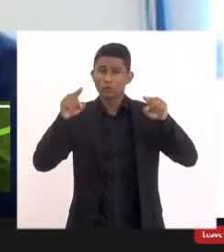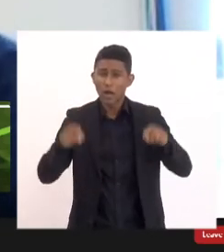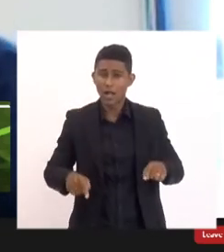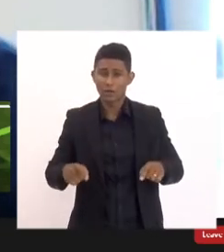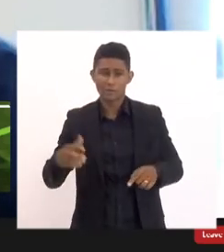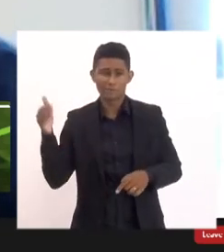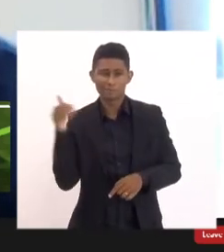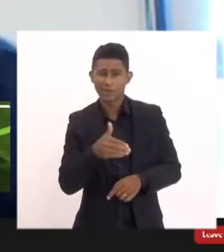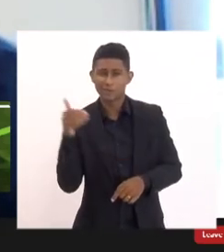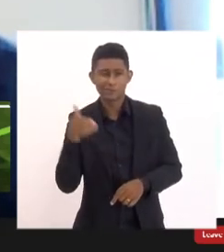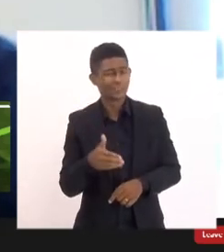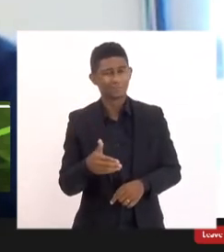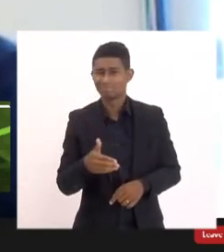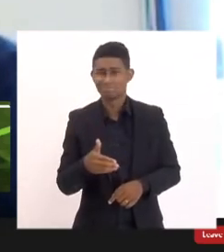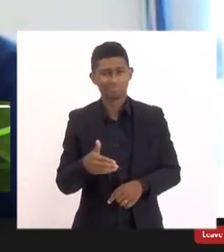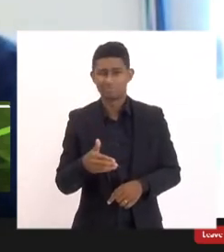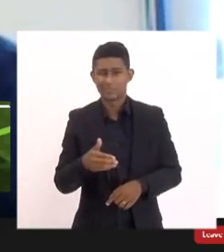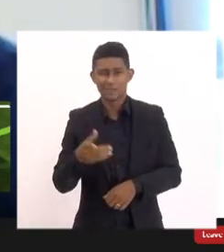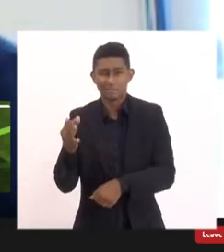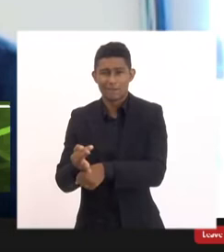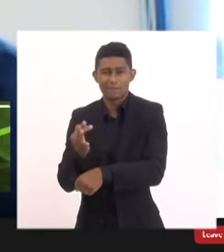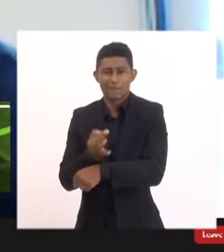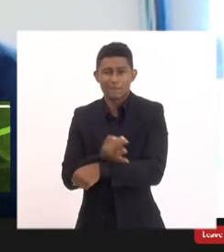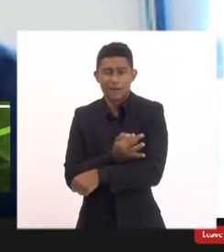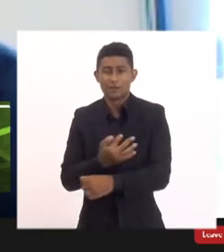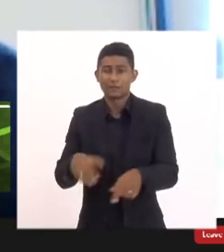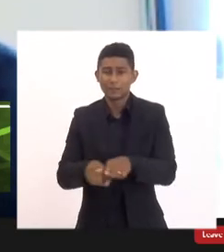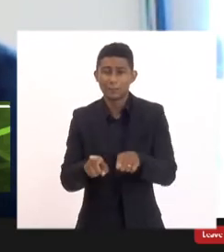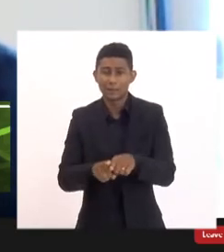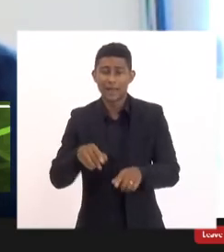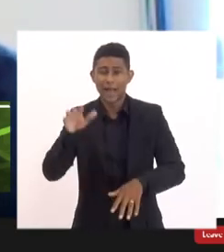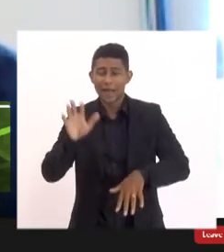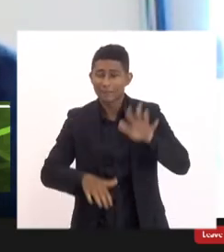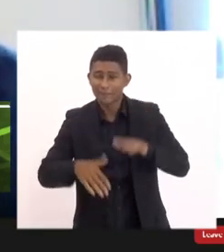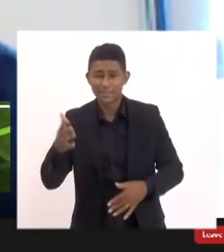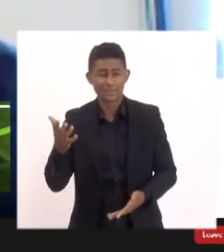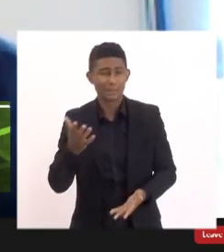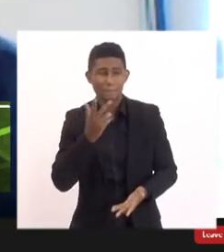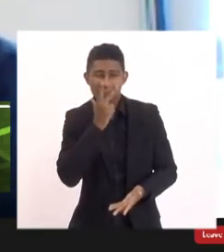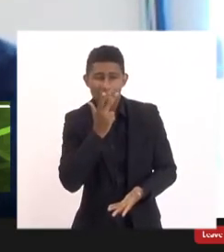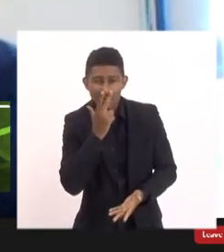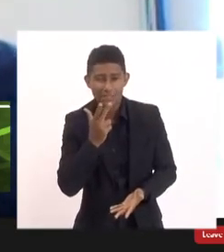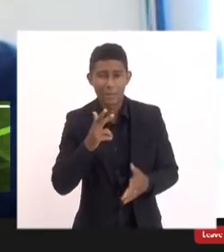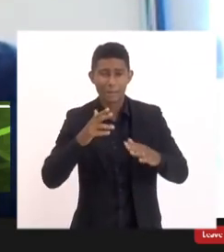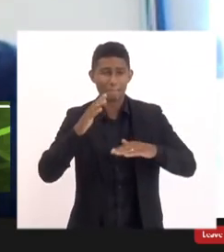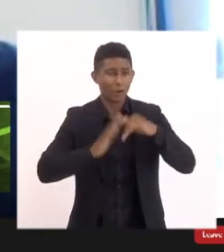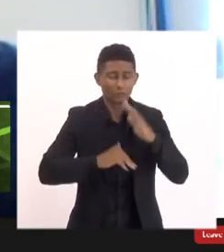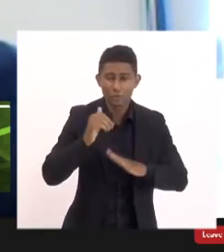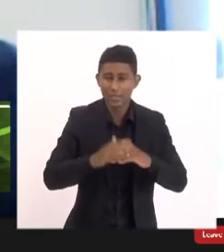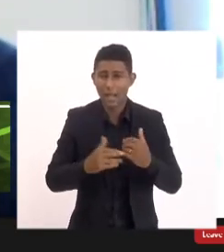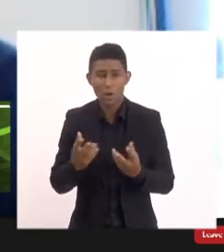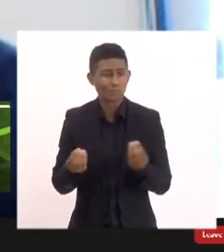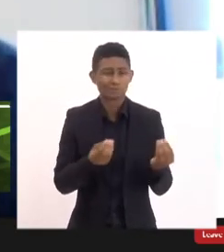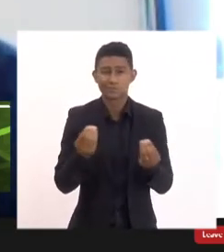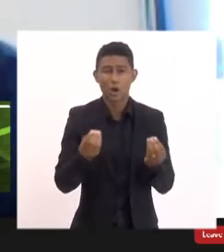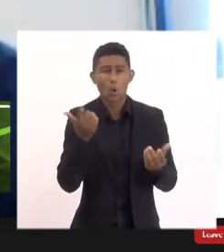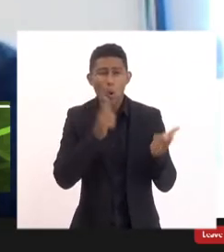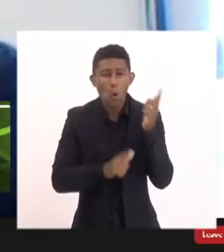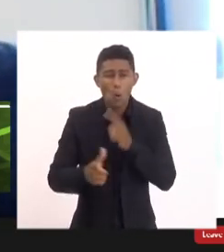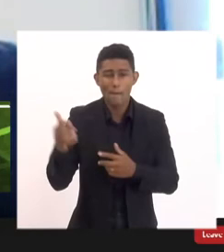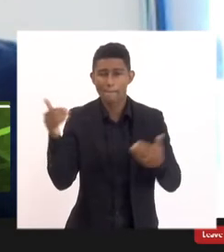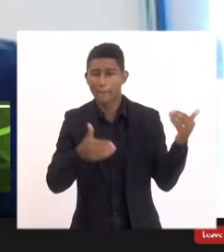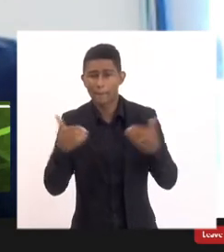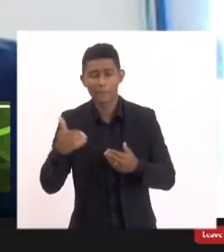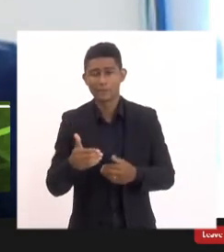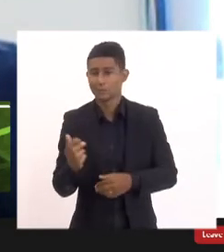mudanças e orientações muitas vezes dadas em cima da hora. Então, a presença da ADERJ é muito importante para nos ajudar a